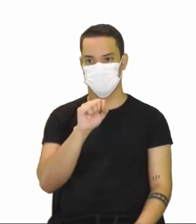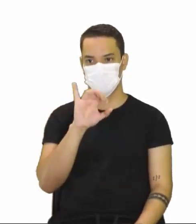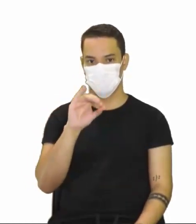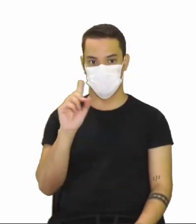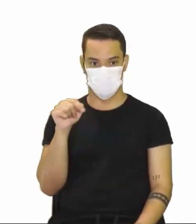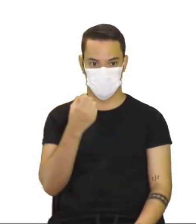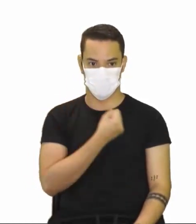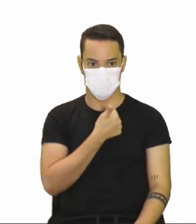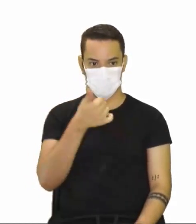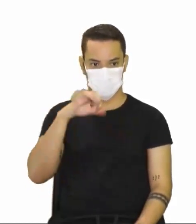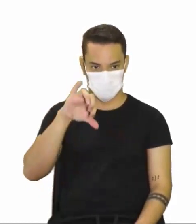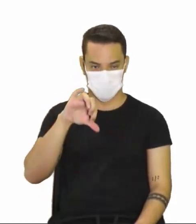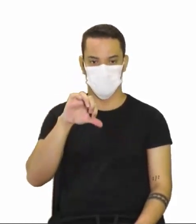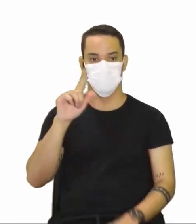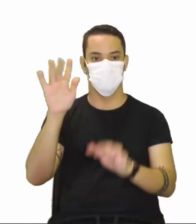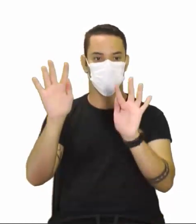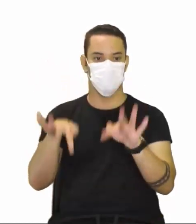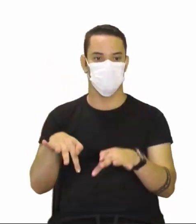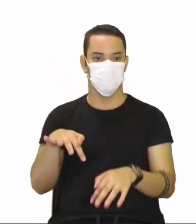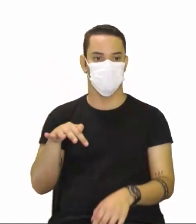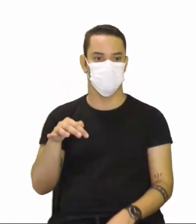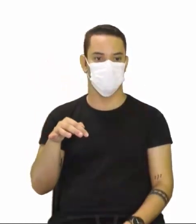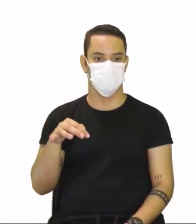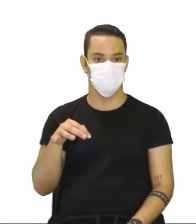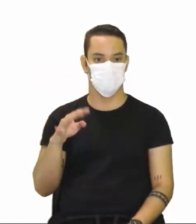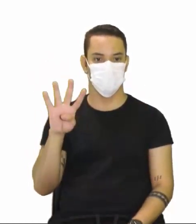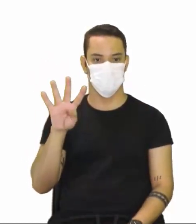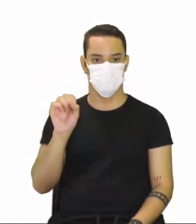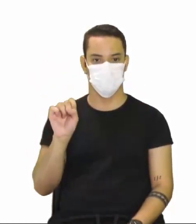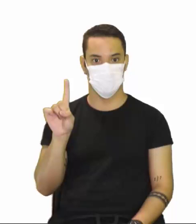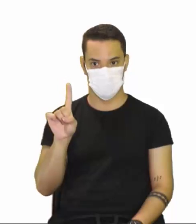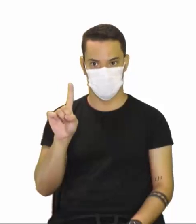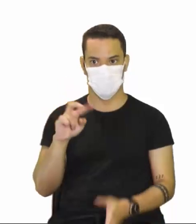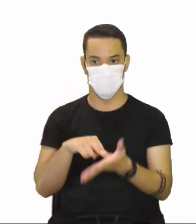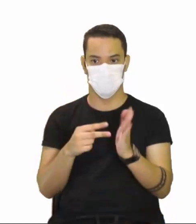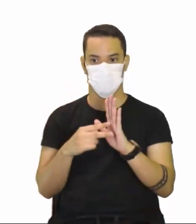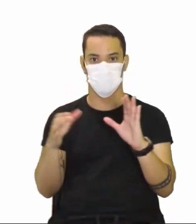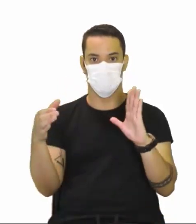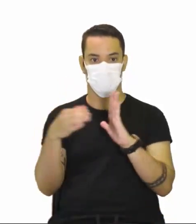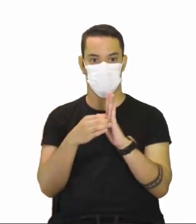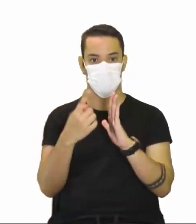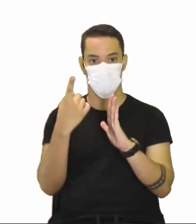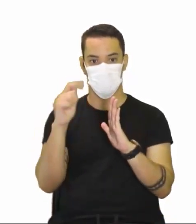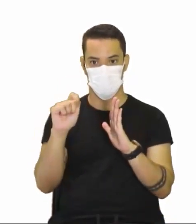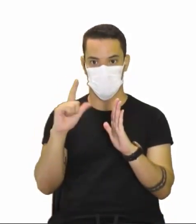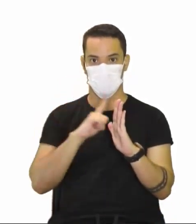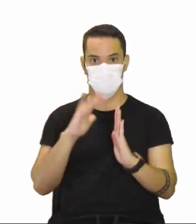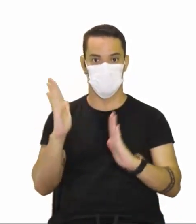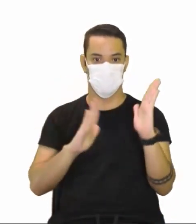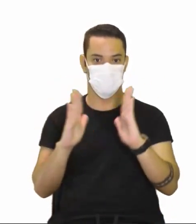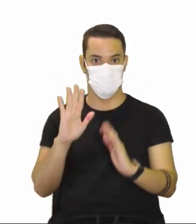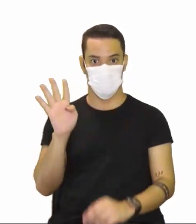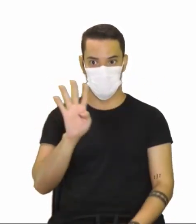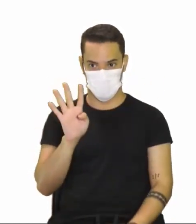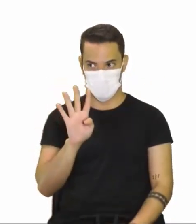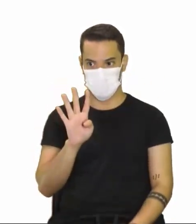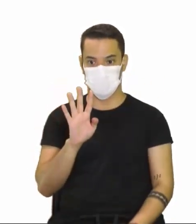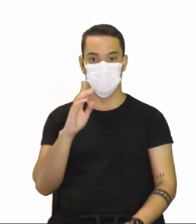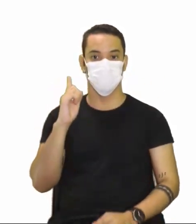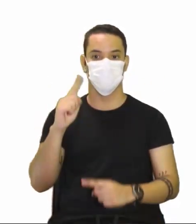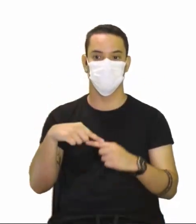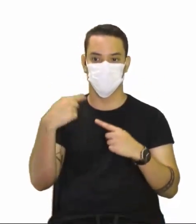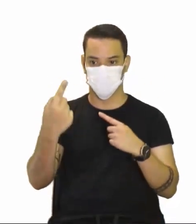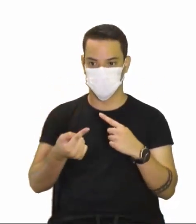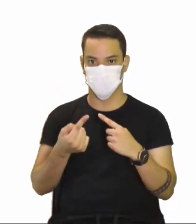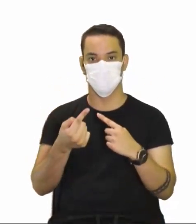19, e ele termina no 4S1. Então, ele é da família 1A, ele está no 4º período. Na